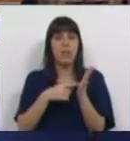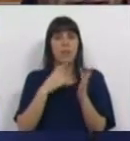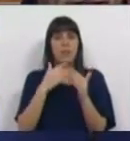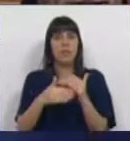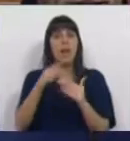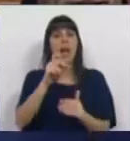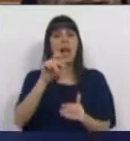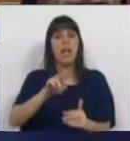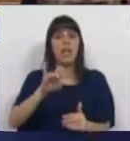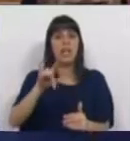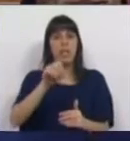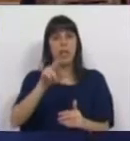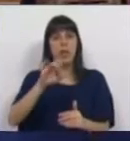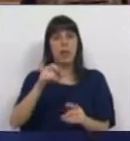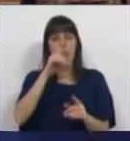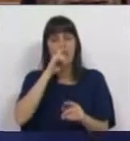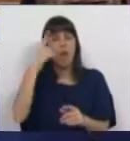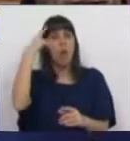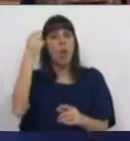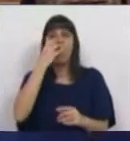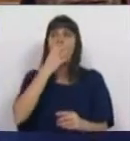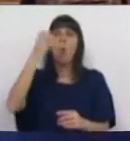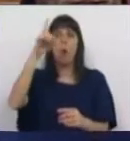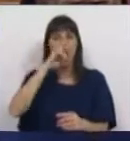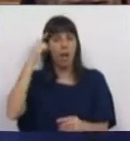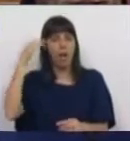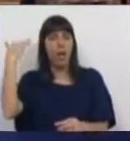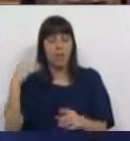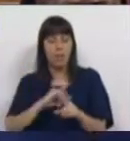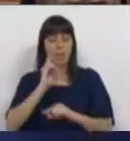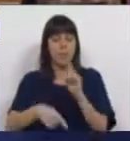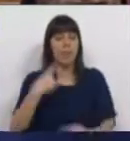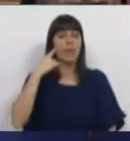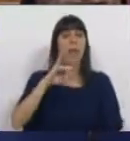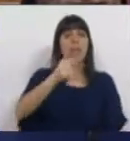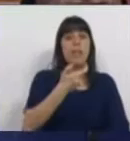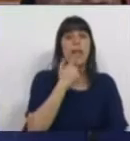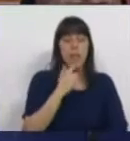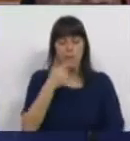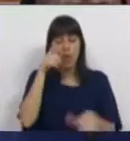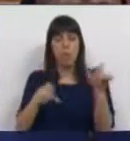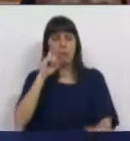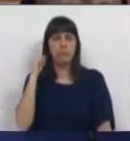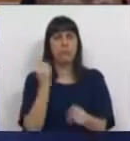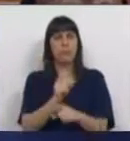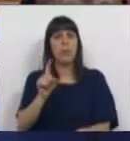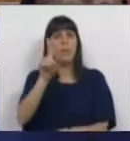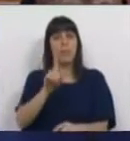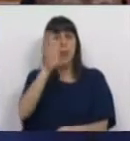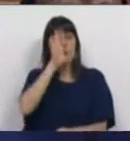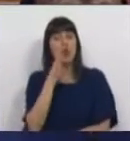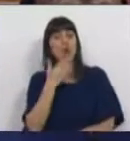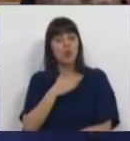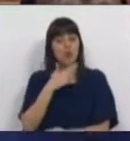Aquilino Ribeiro. Lembro quando os lobos uivam. Imediatamente depois do 25 de Abril, os povos exigiram ao primeiro governo